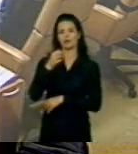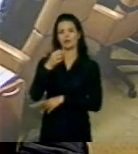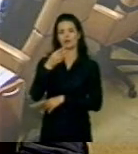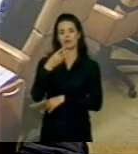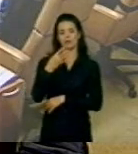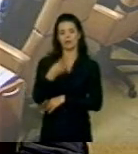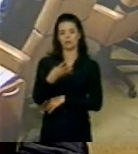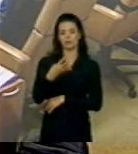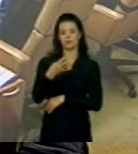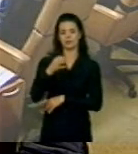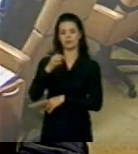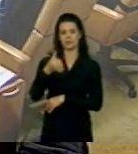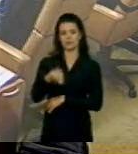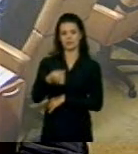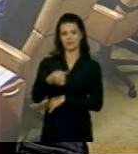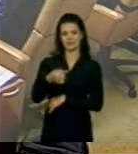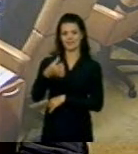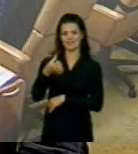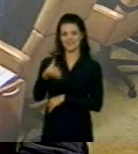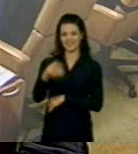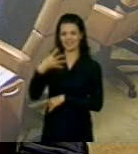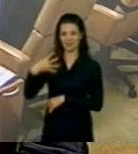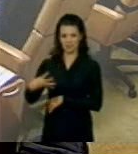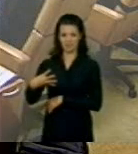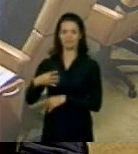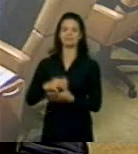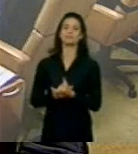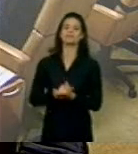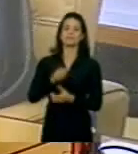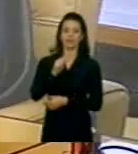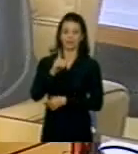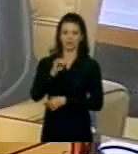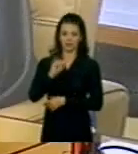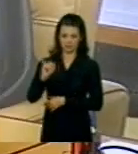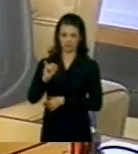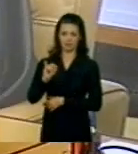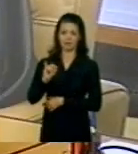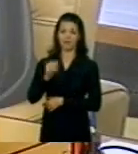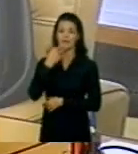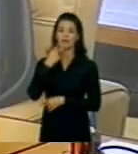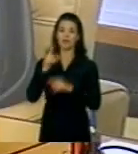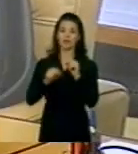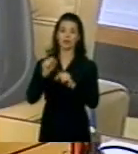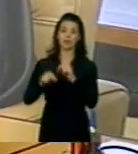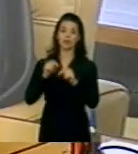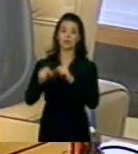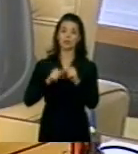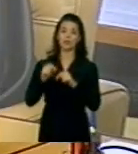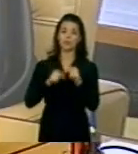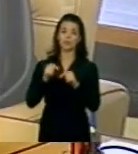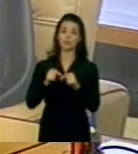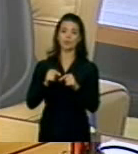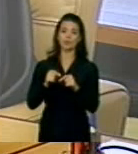4.764, este plenário reviu a sua jurisprudência e assentou a impossibilidade das constituições estaduais exigirem